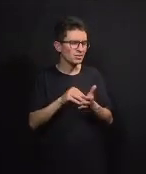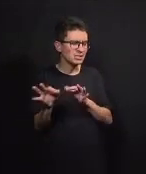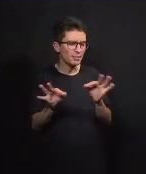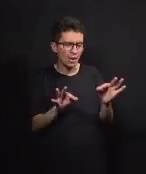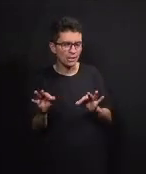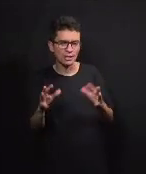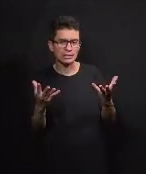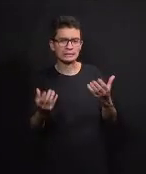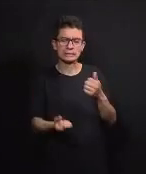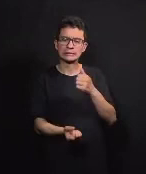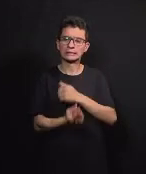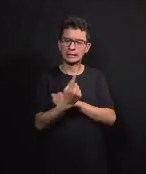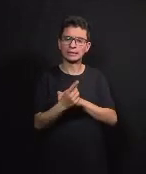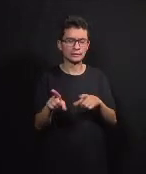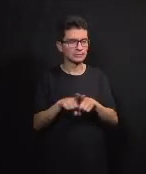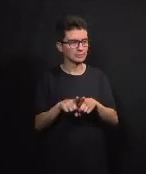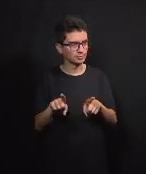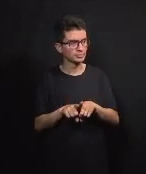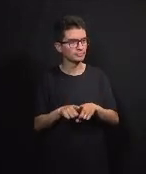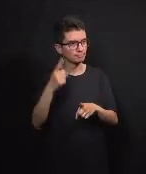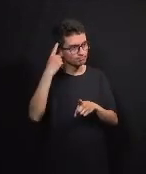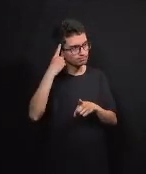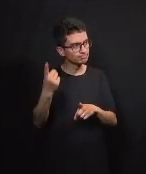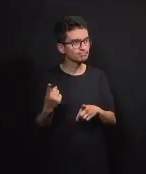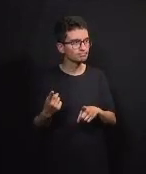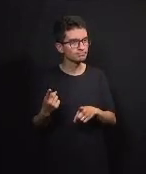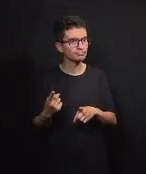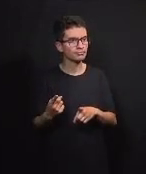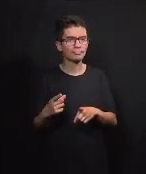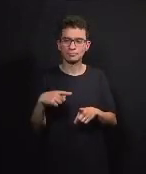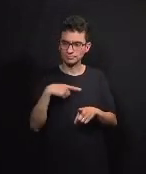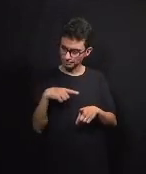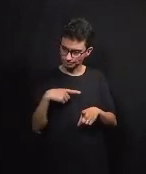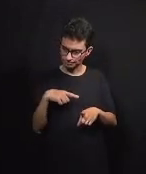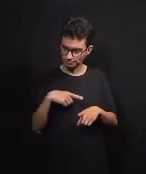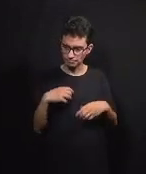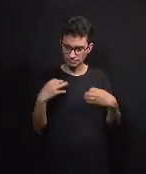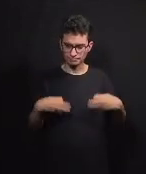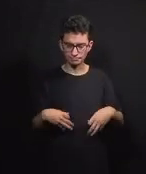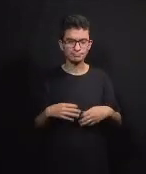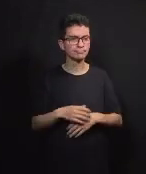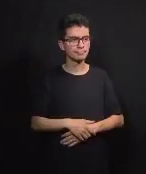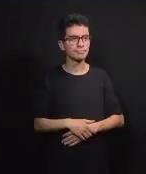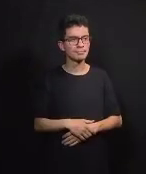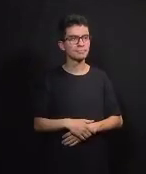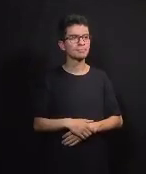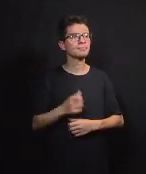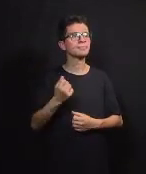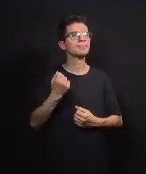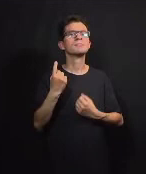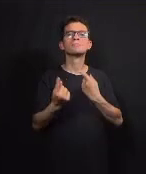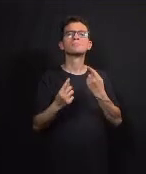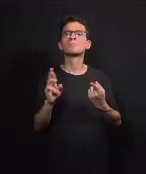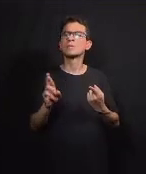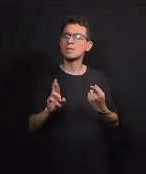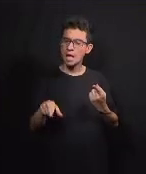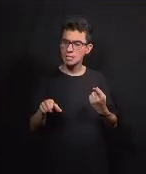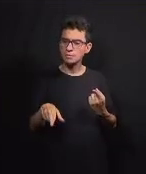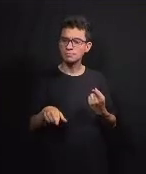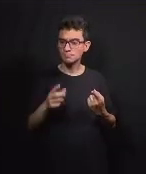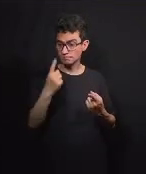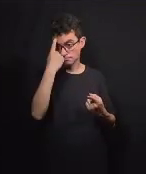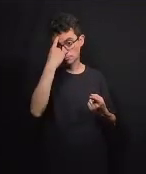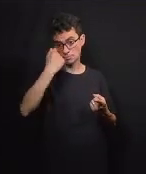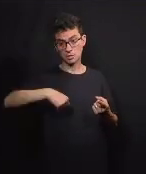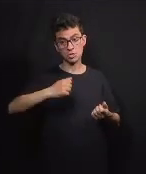muito estranhas para quem pensa segundo critérios de razão, mas ideias que têm muita